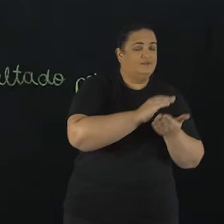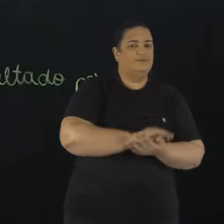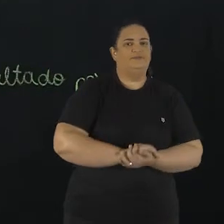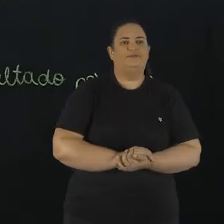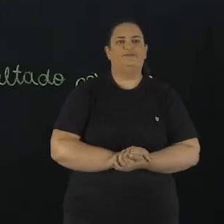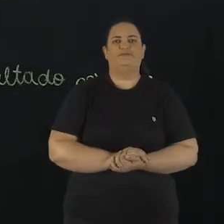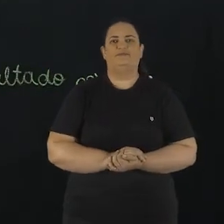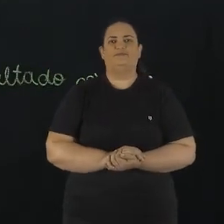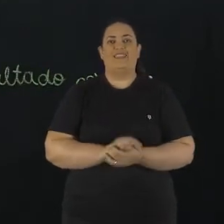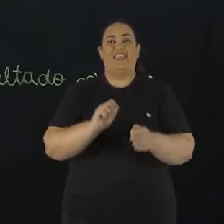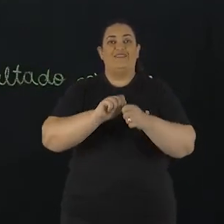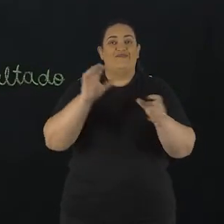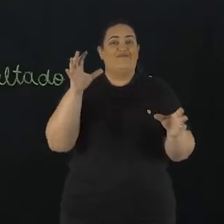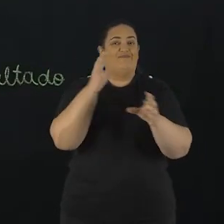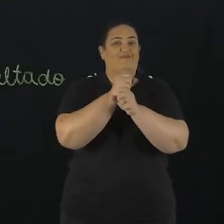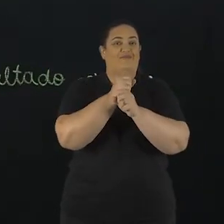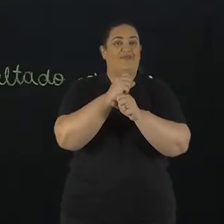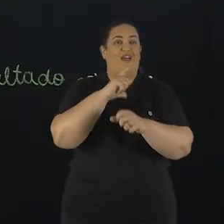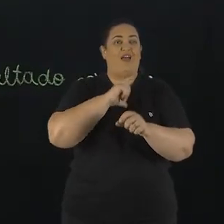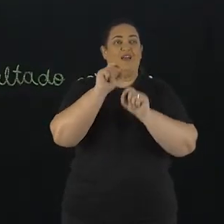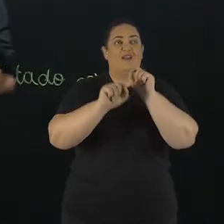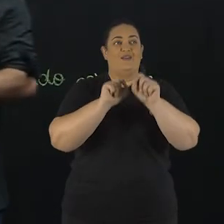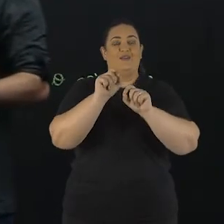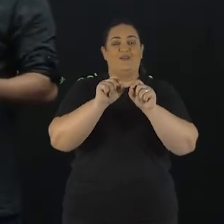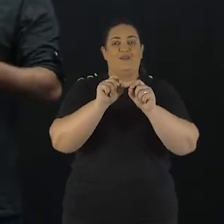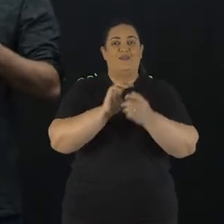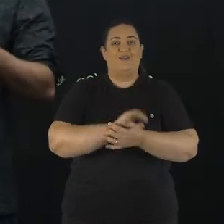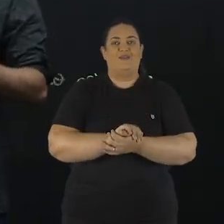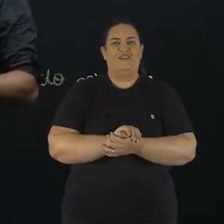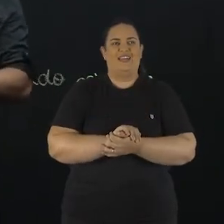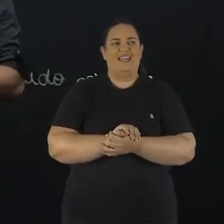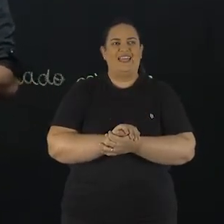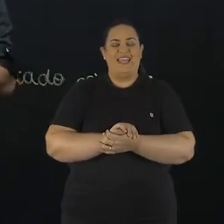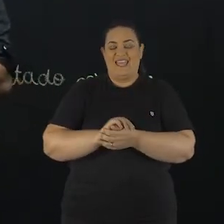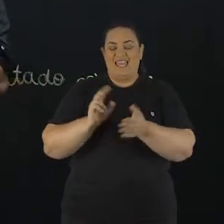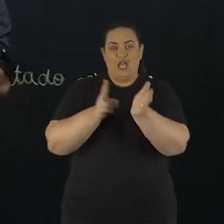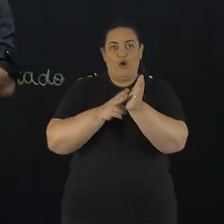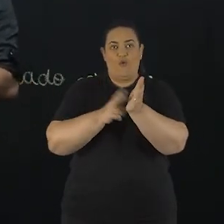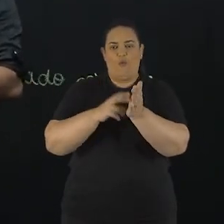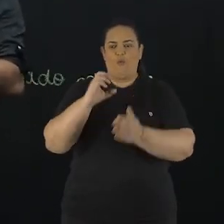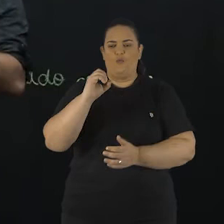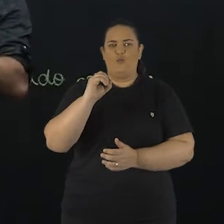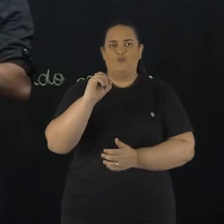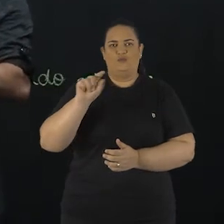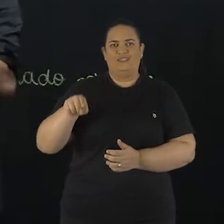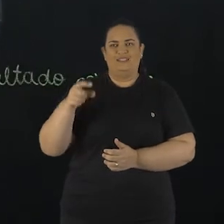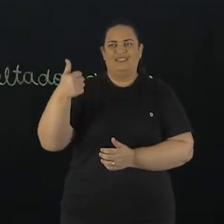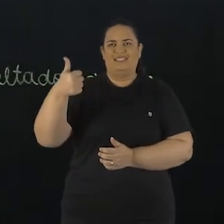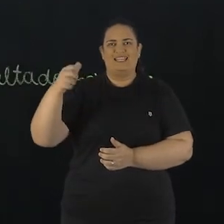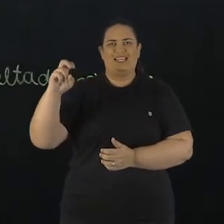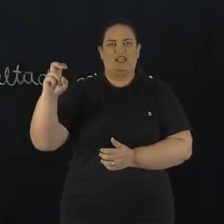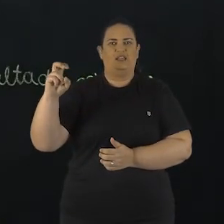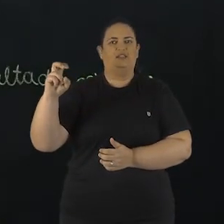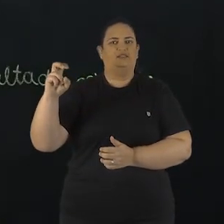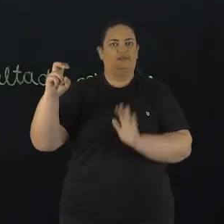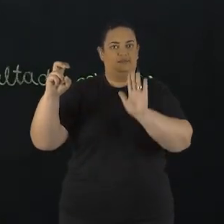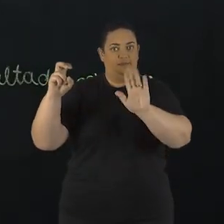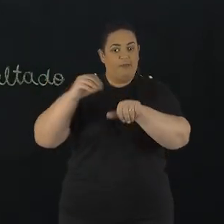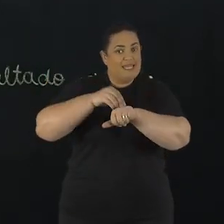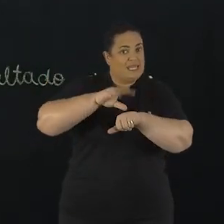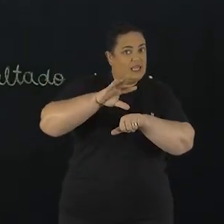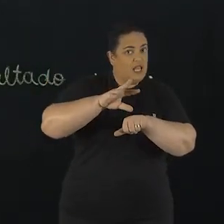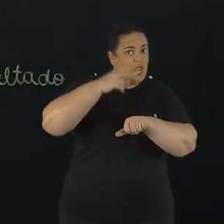essa divisão, nós temos como resultado igual a 0,15. Mas não se